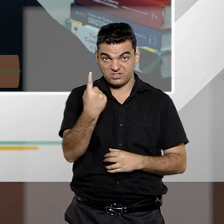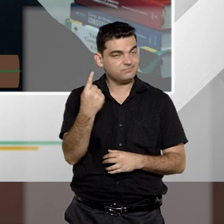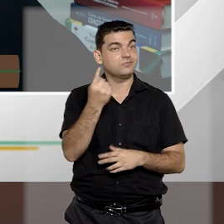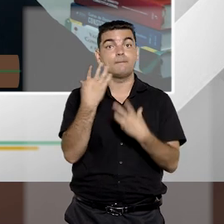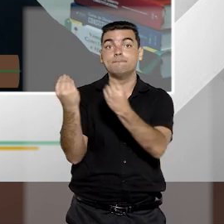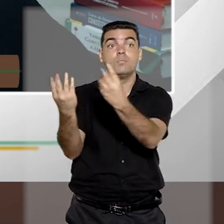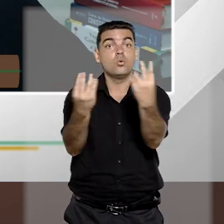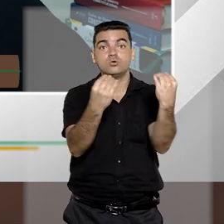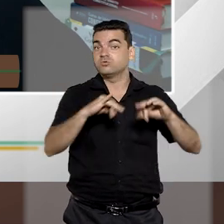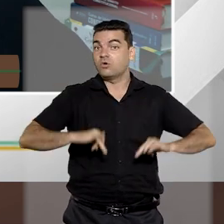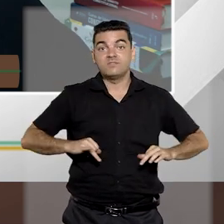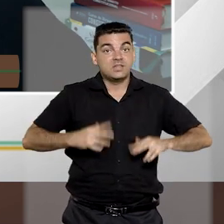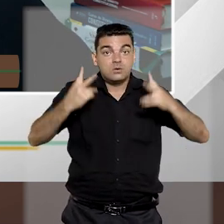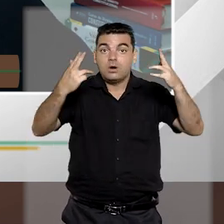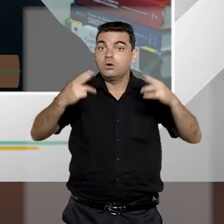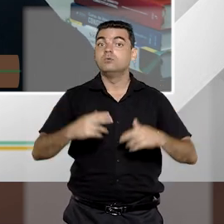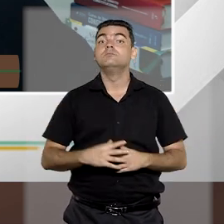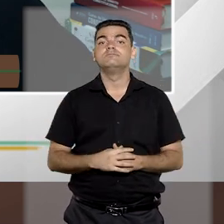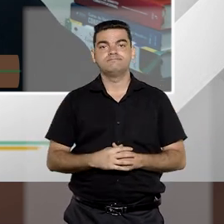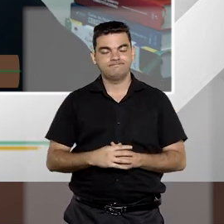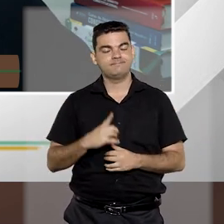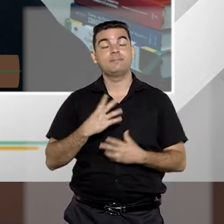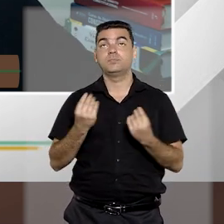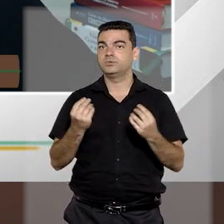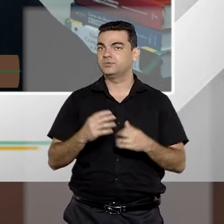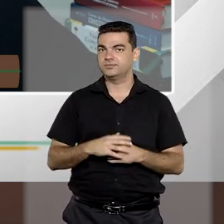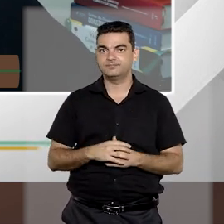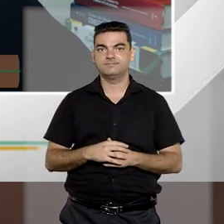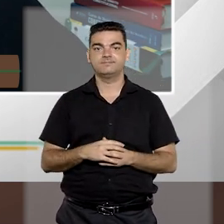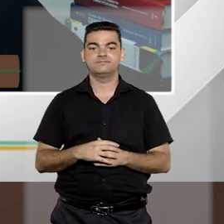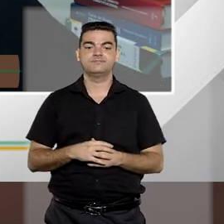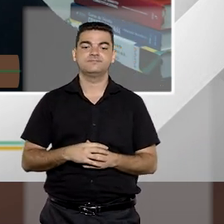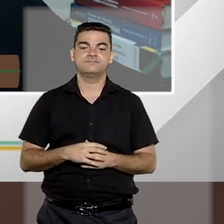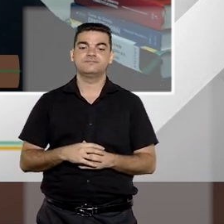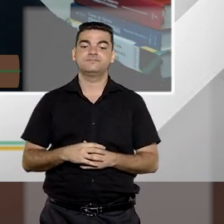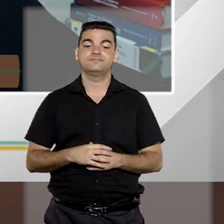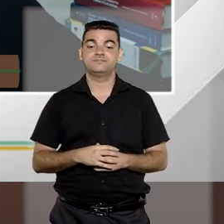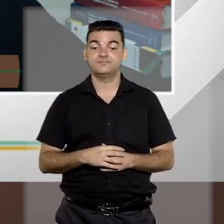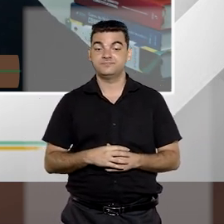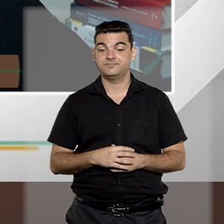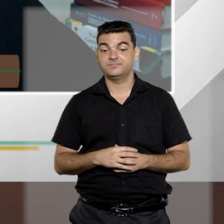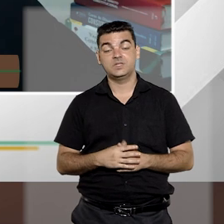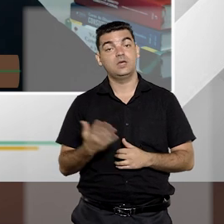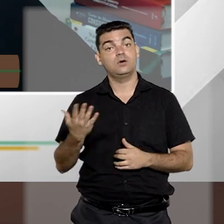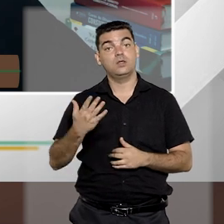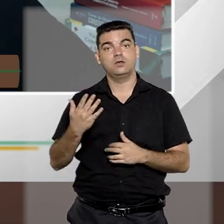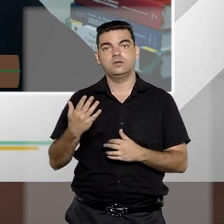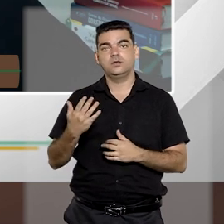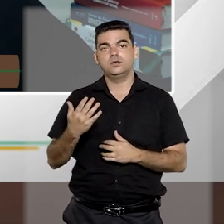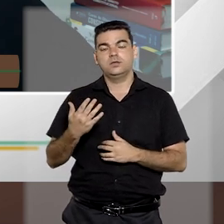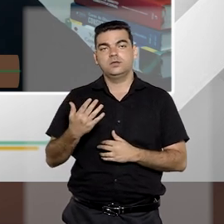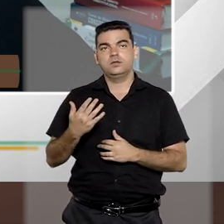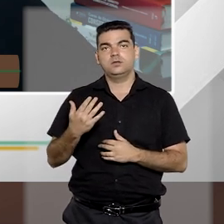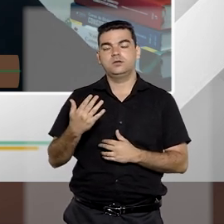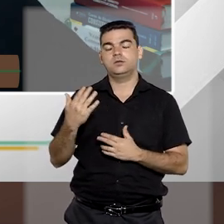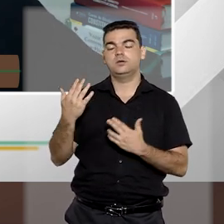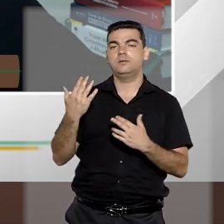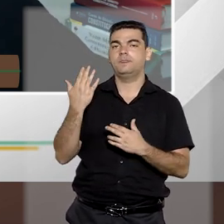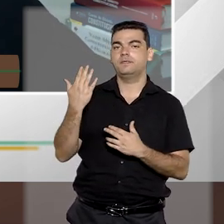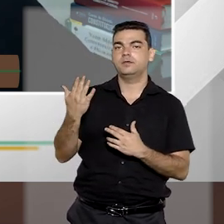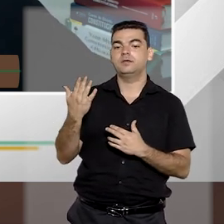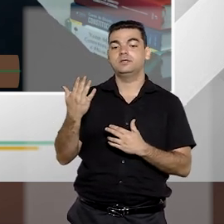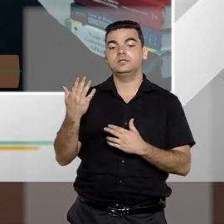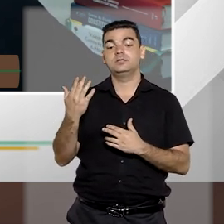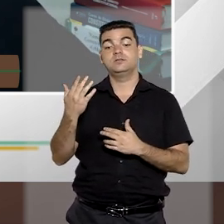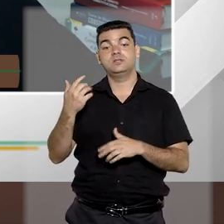repetir às vezes mais de uma vez na mesma semana, na rotina daquela pessoa com deficiência. E aí, munido dessas provas, sim, não havendo, né,